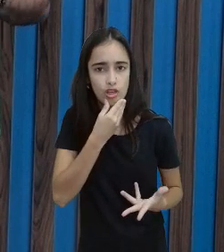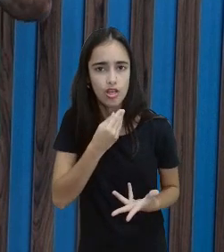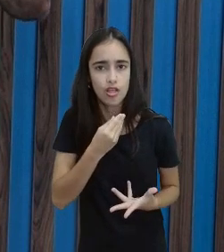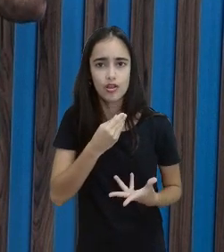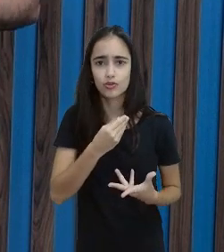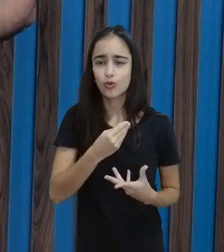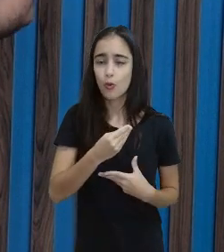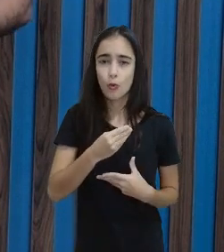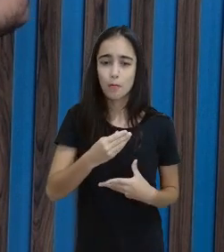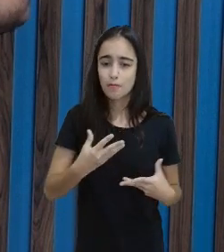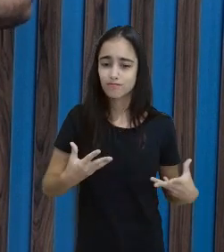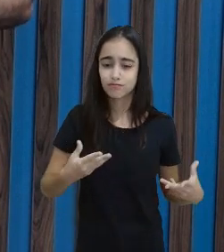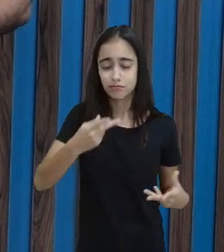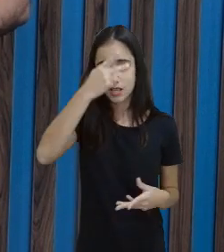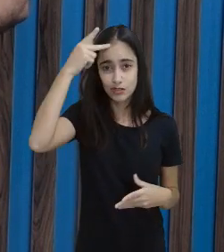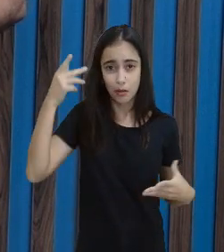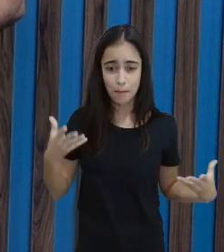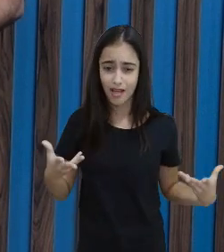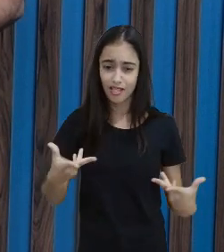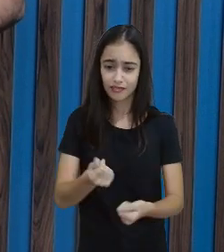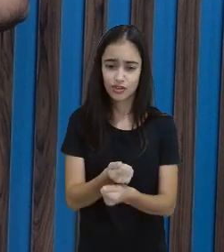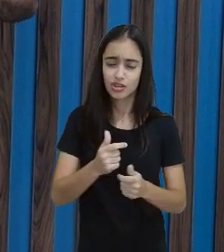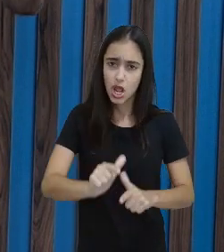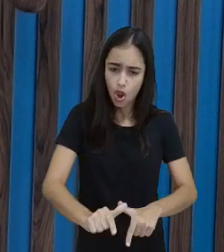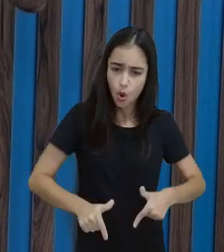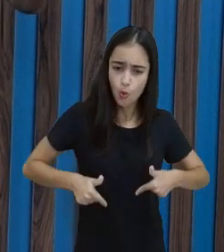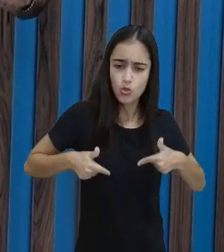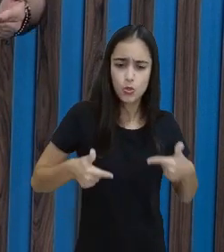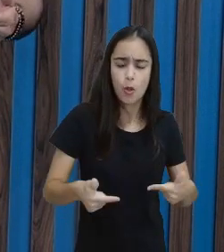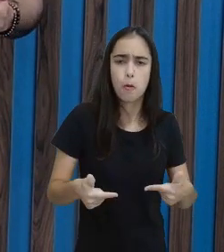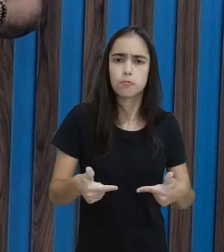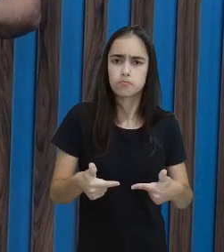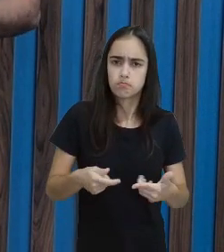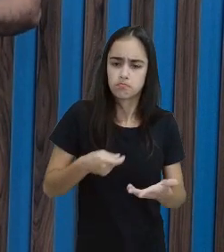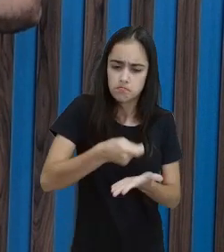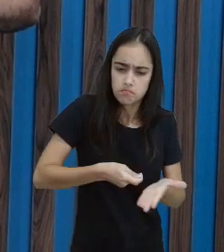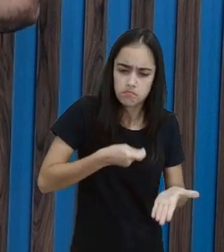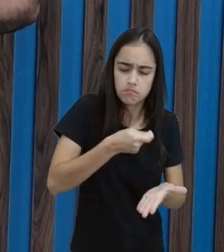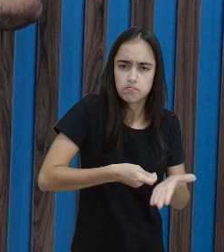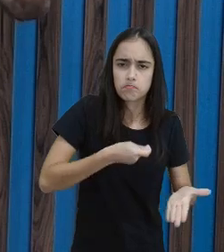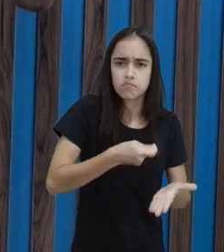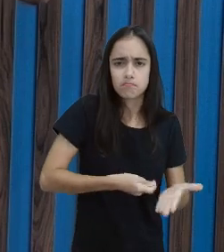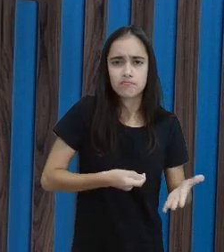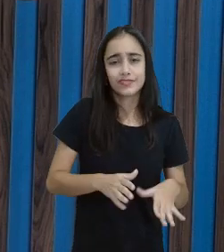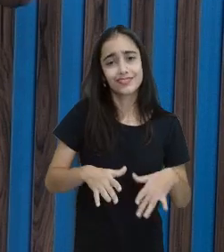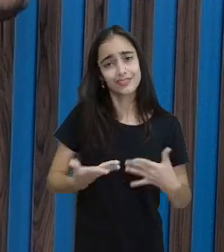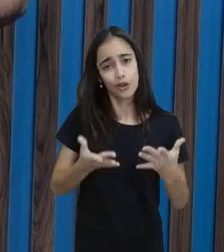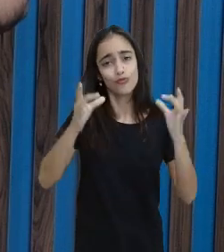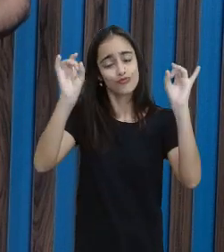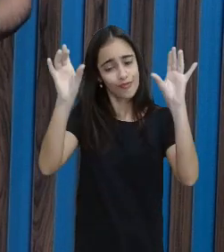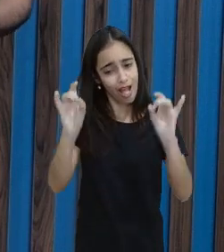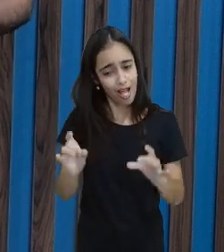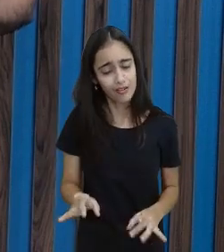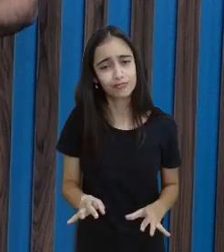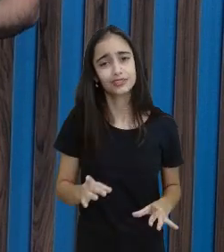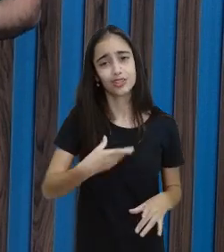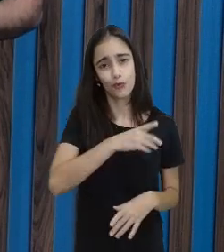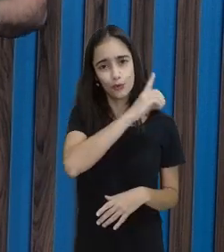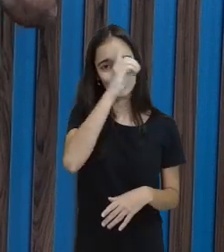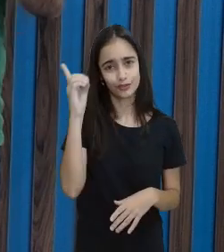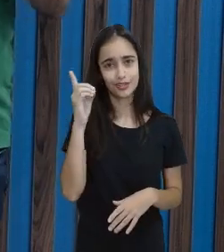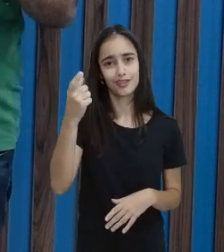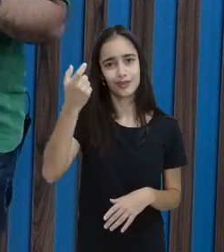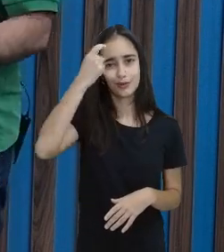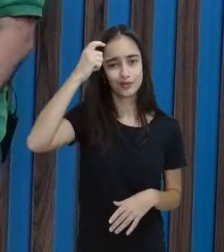teve no Brasil, que foi o Quilombo de Palmares, dedicou-se a data, né, como Dia da Consciência Negra,